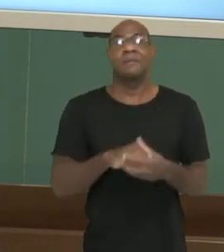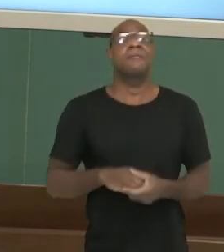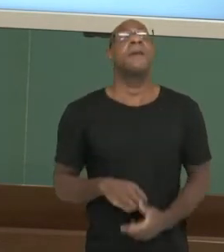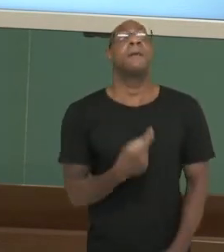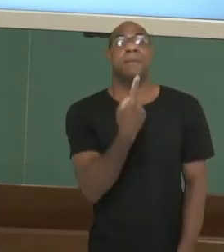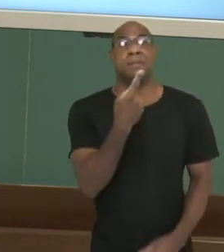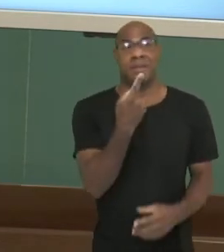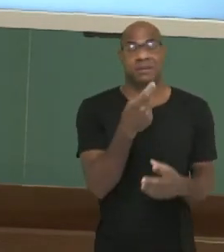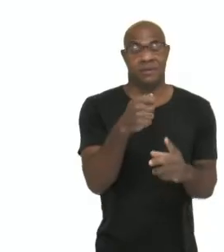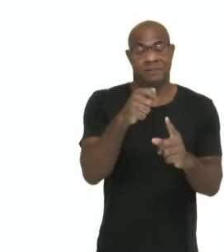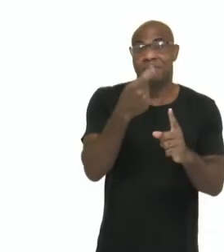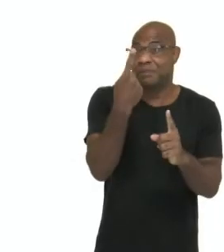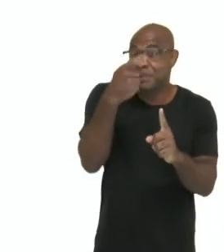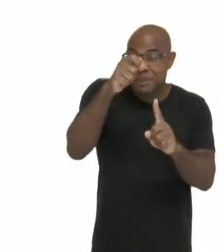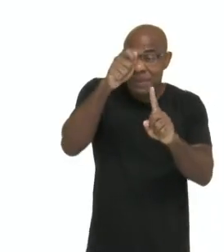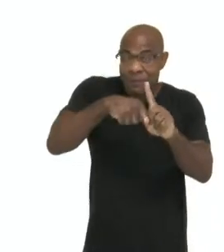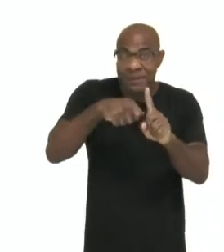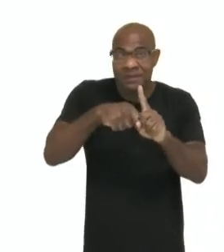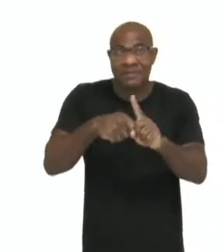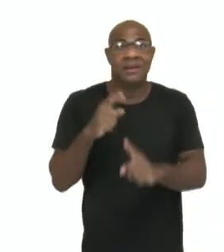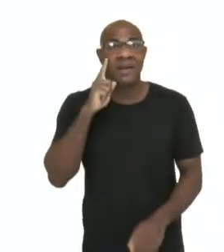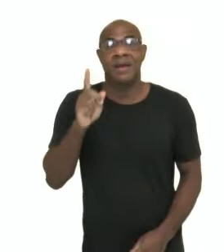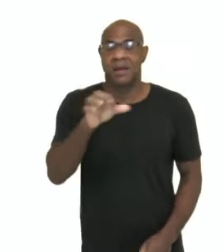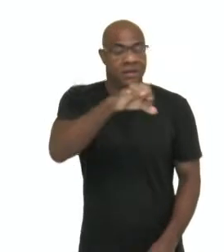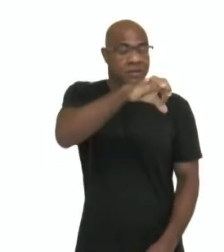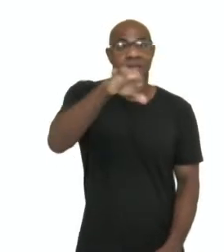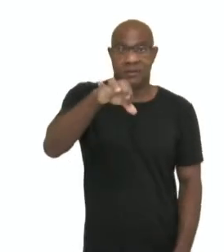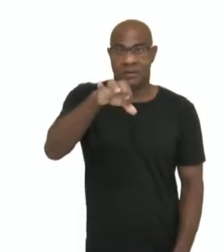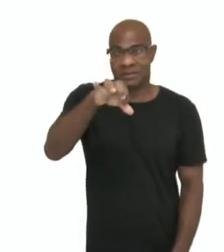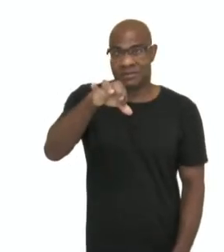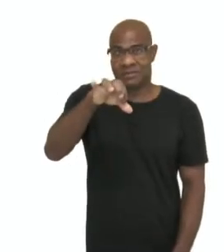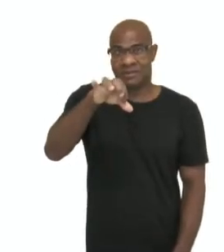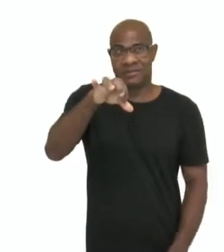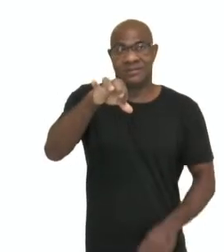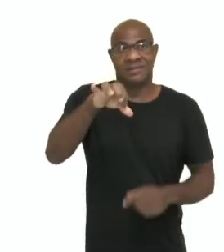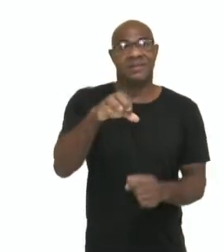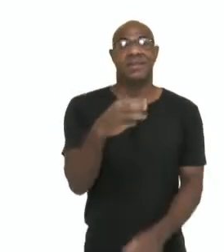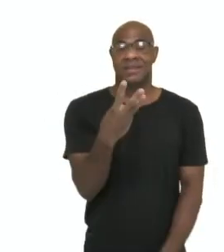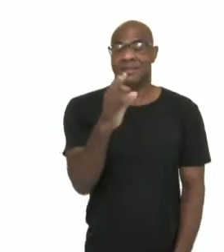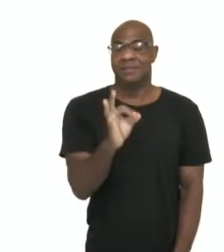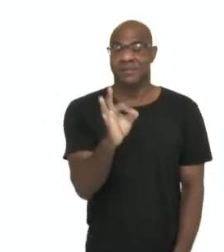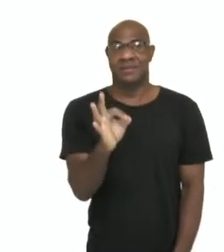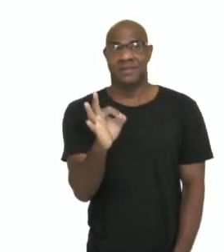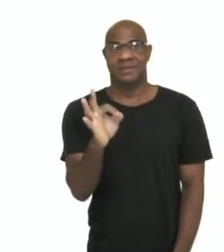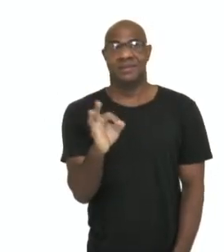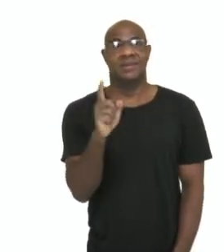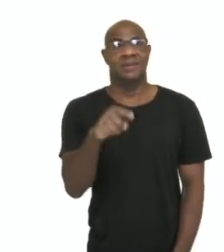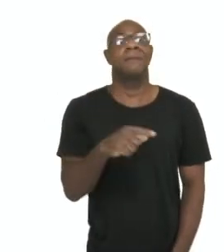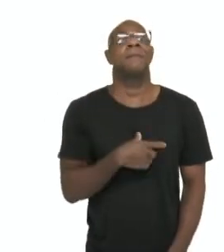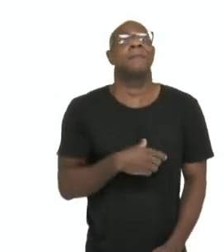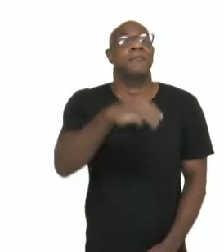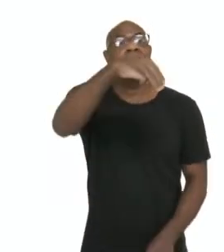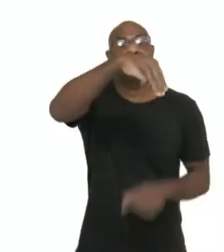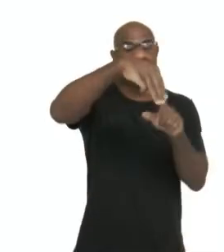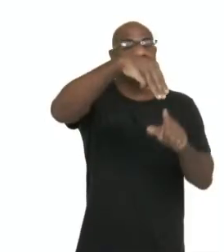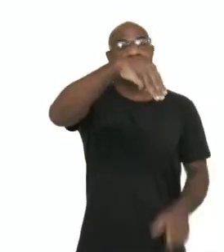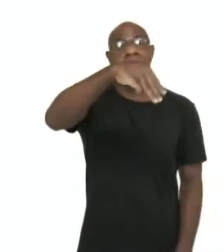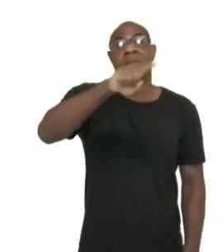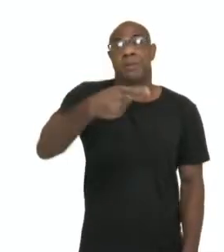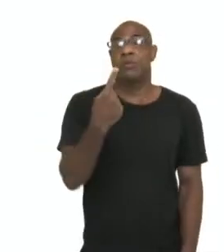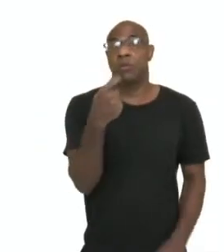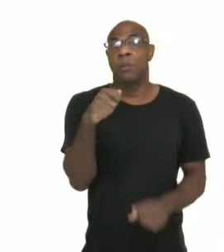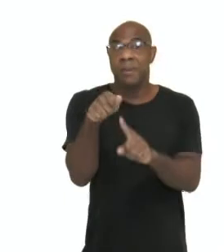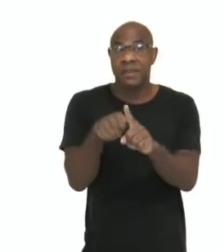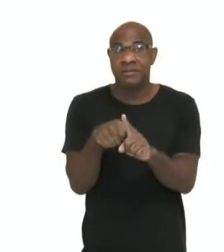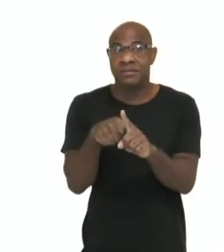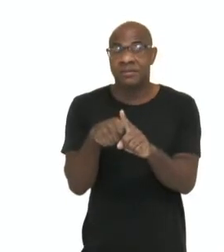mês, R$ 900 é o primeiro valor da primeira parcela com 3% de juro, que representa o valor de um montante depois de um mês. Então,